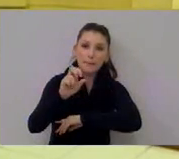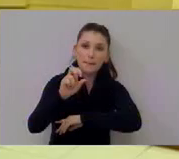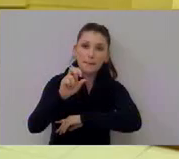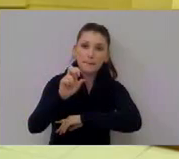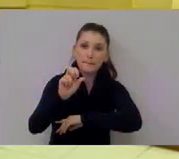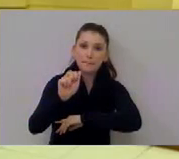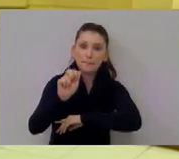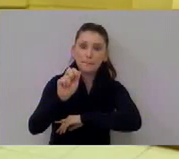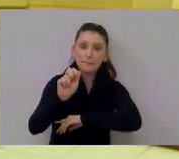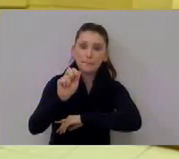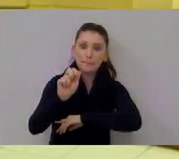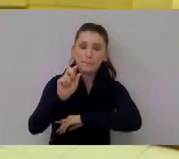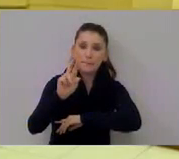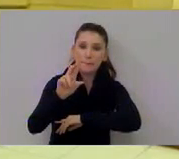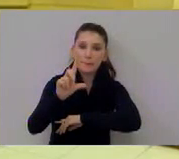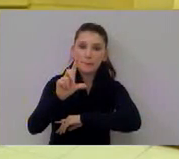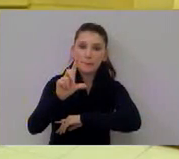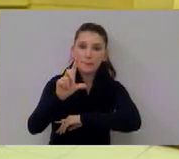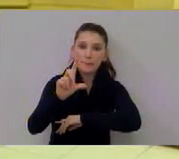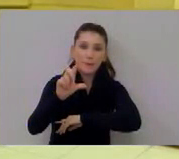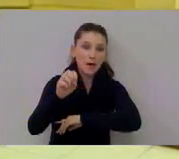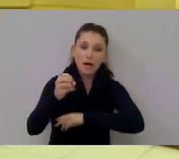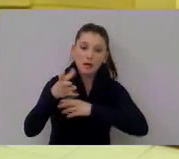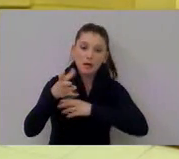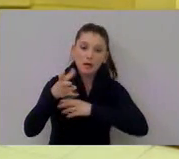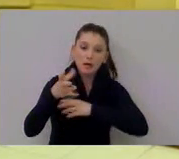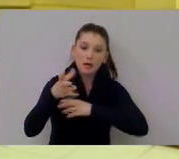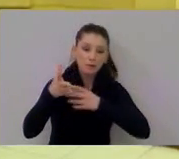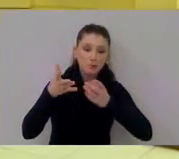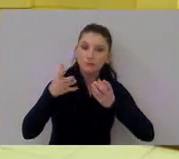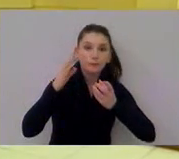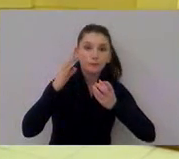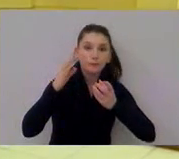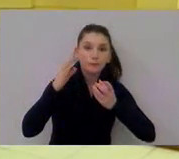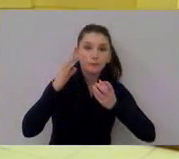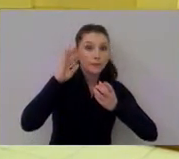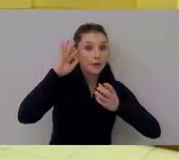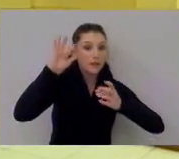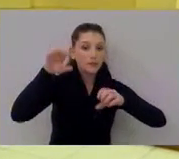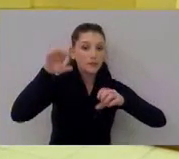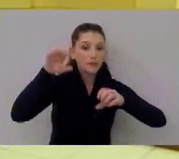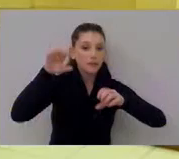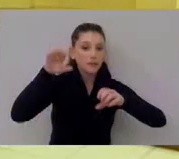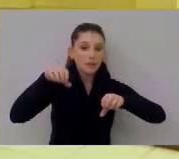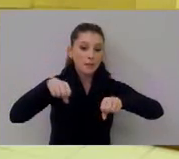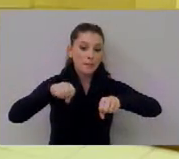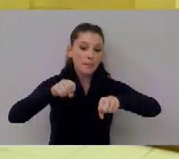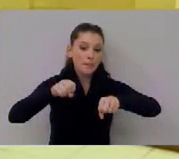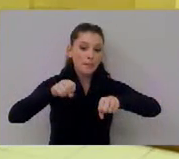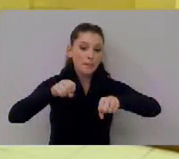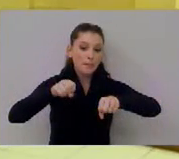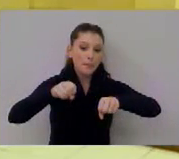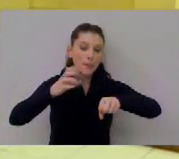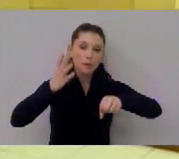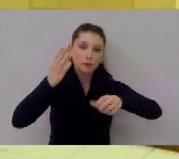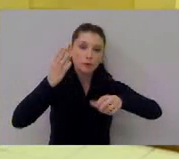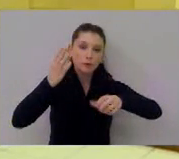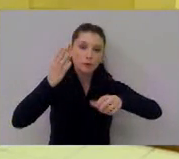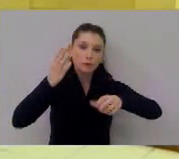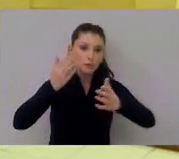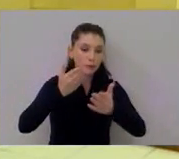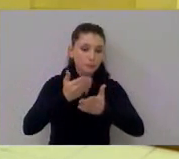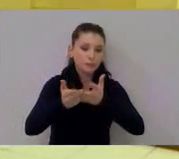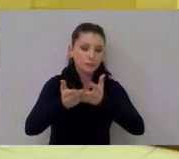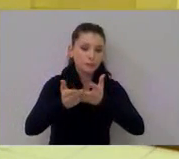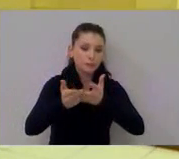motoqueiro nesse local, olha a situação que se encontra essa estrada.